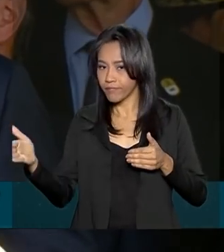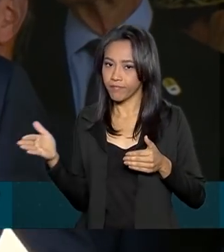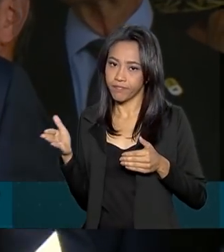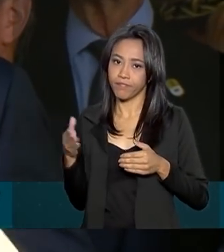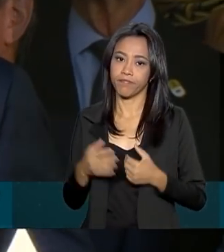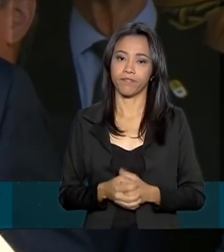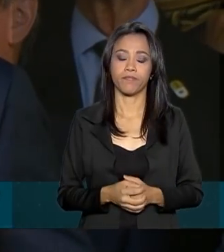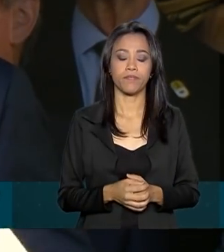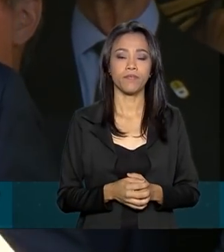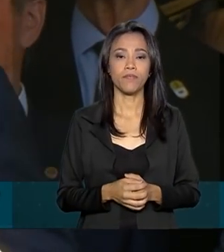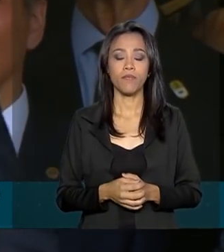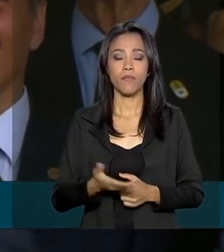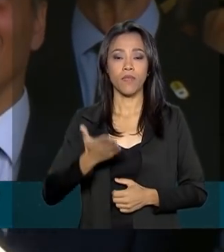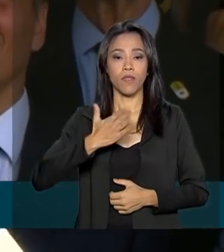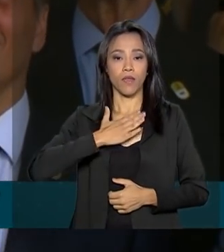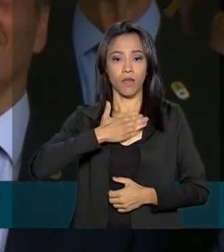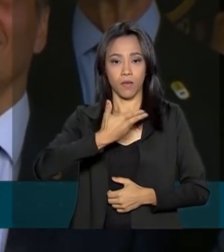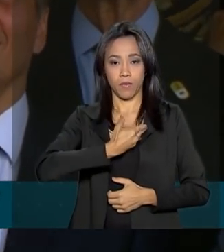Meu amigo